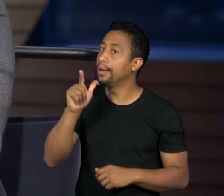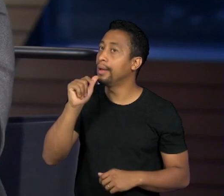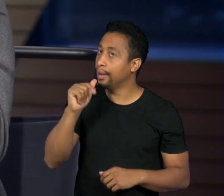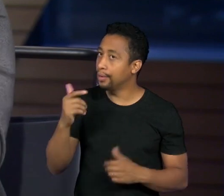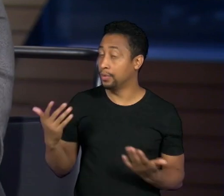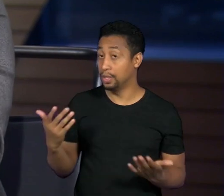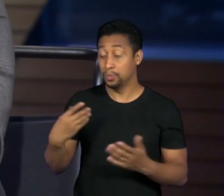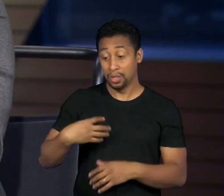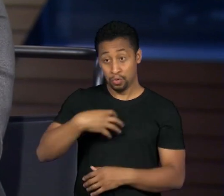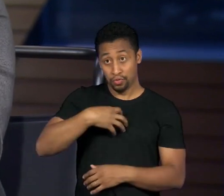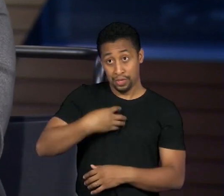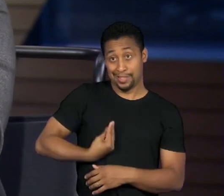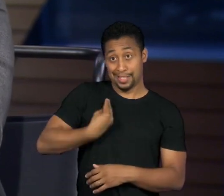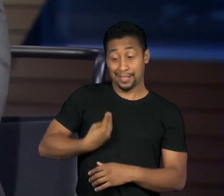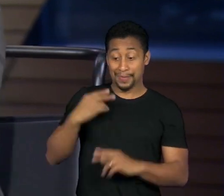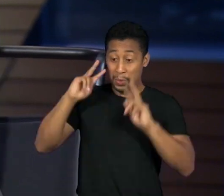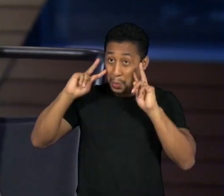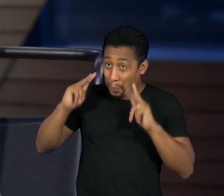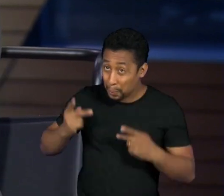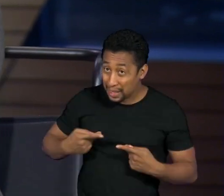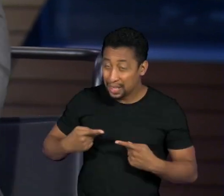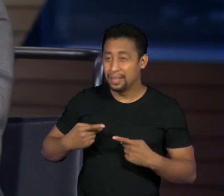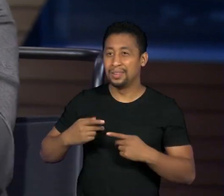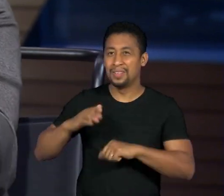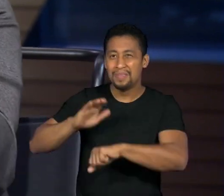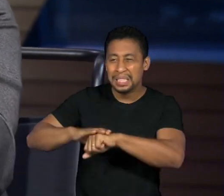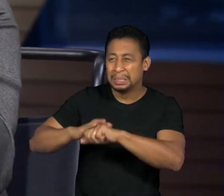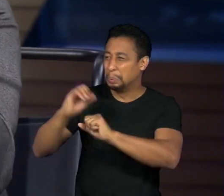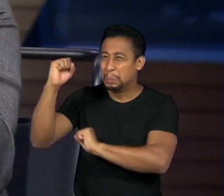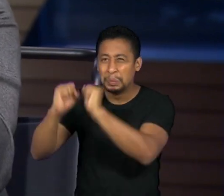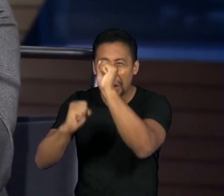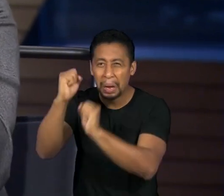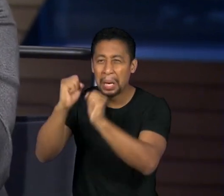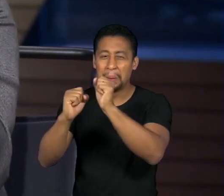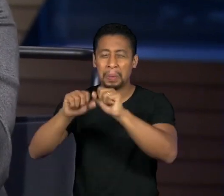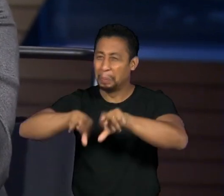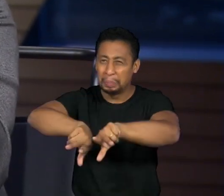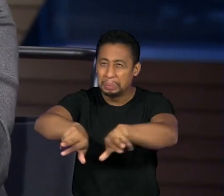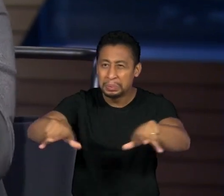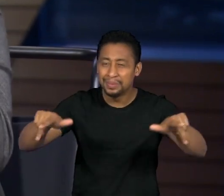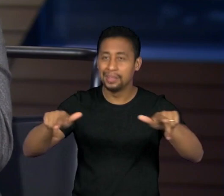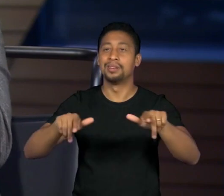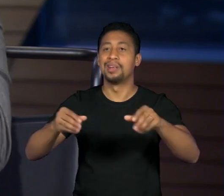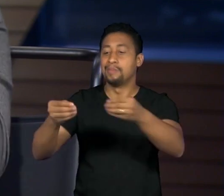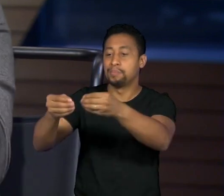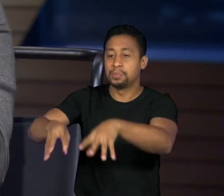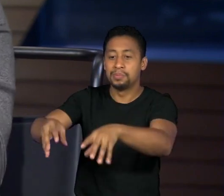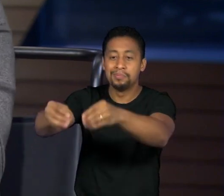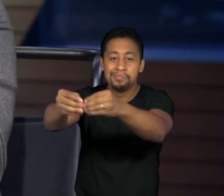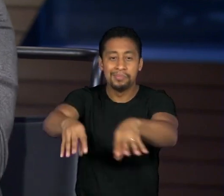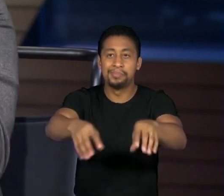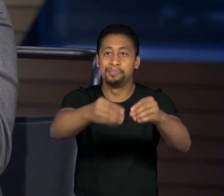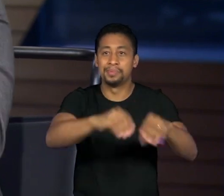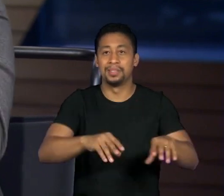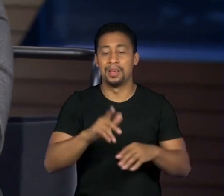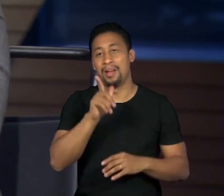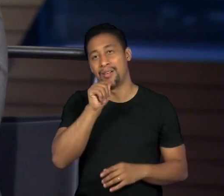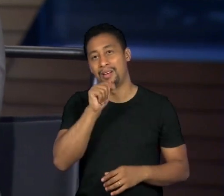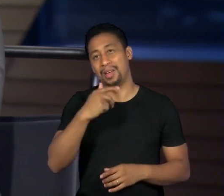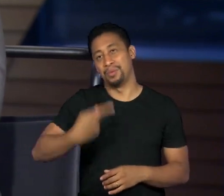vida, o nosso sistema produtivo está devastando os recursos, a água do planeta,